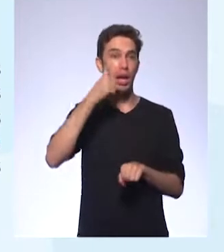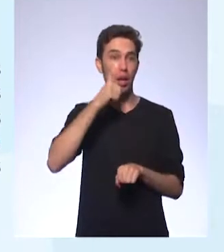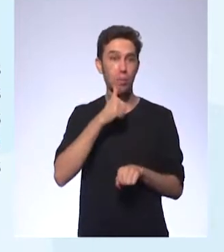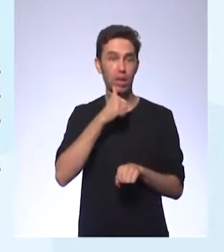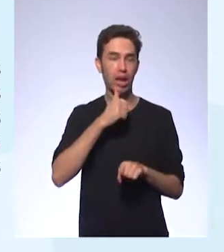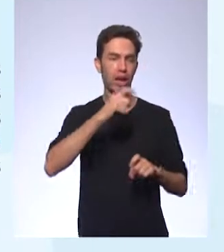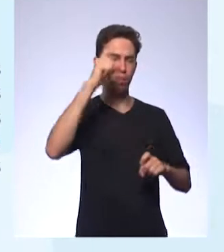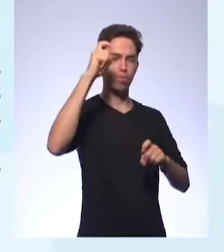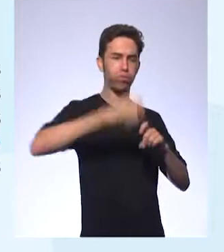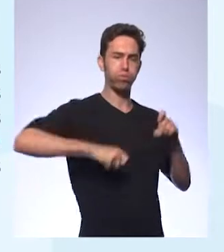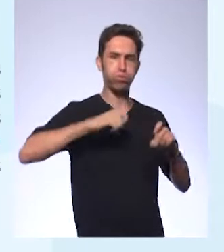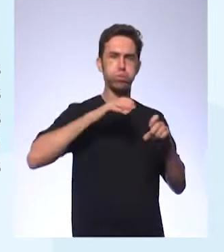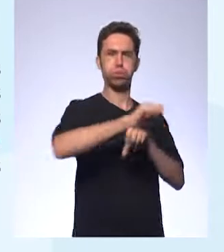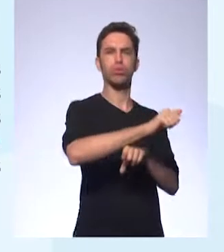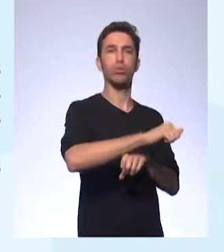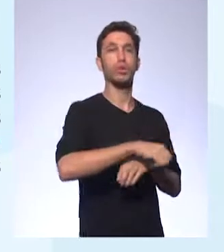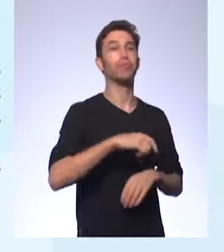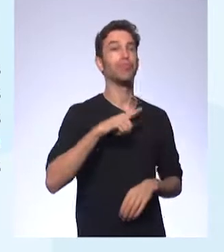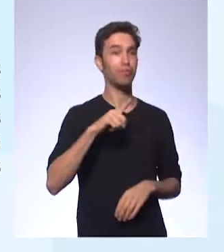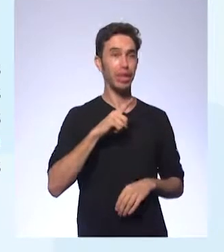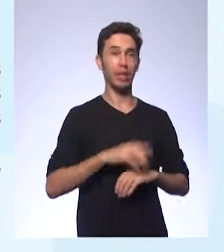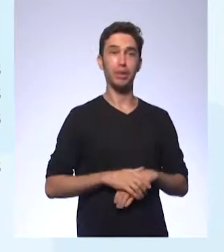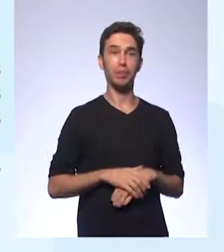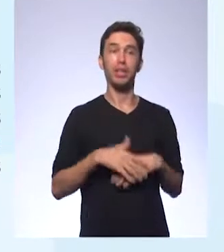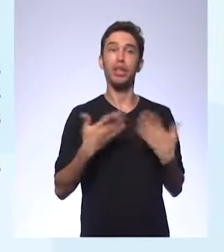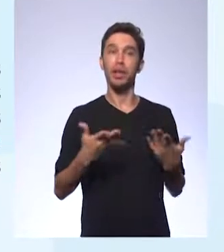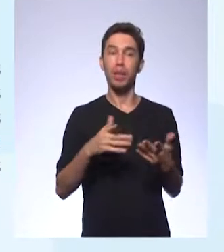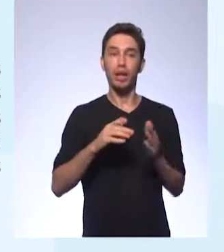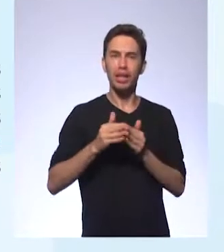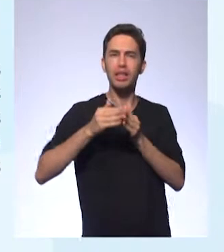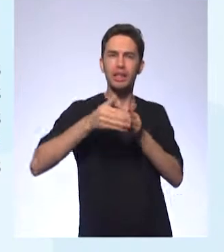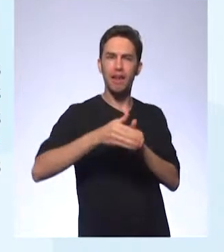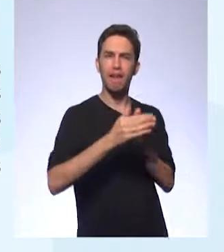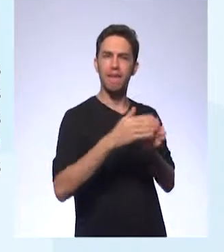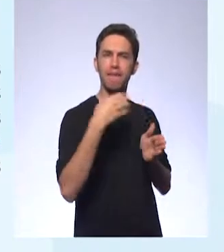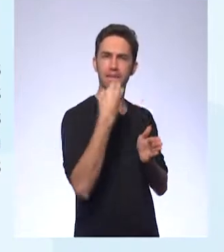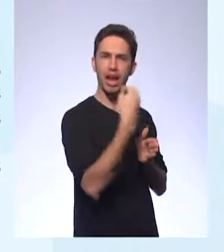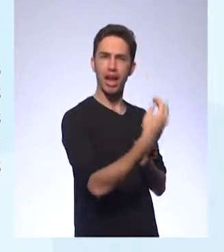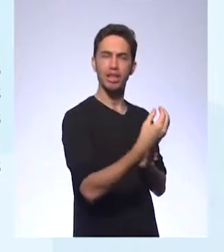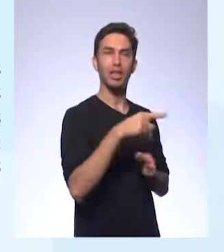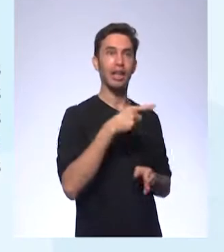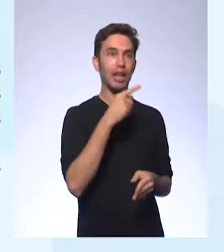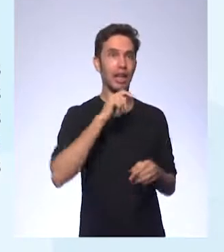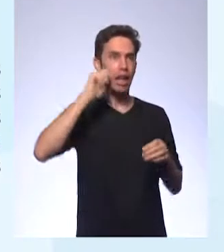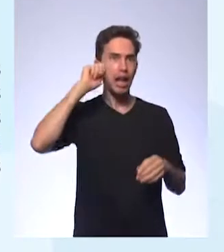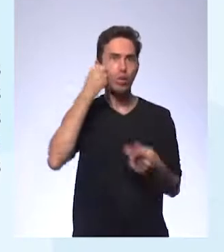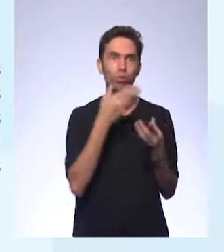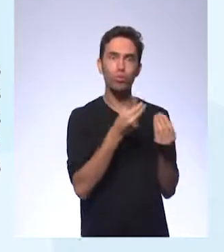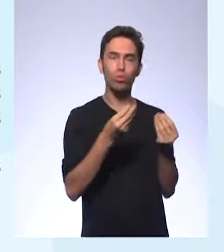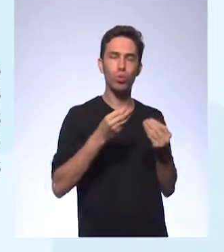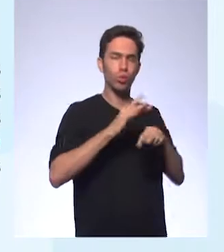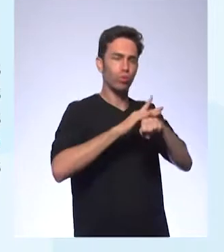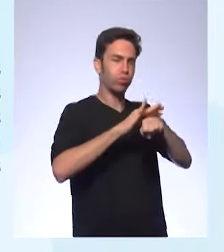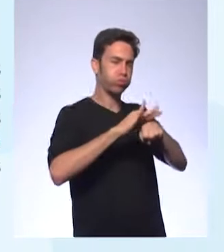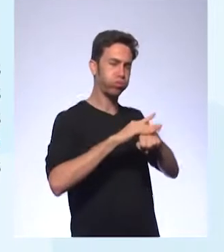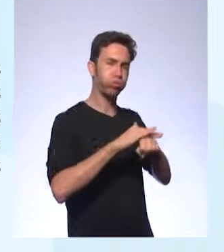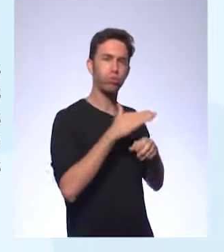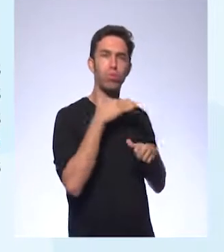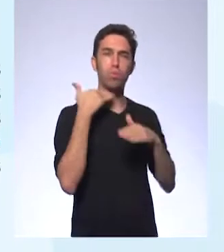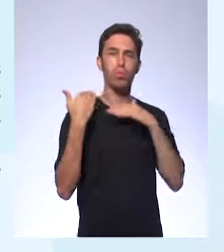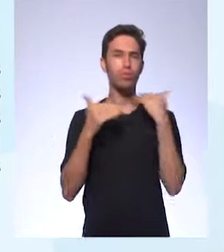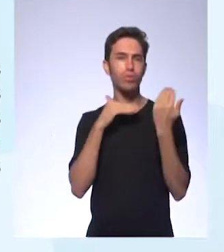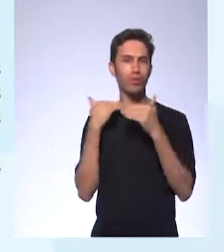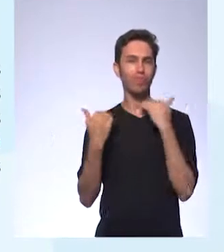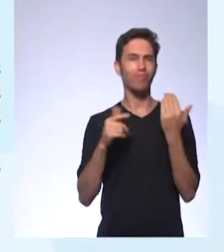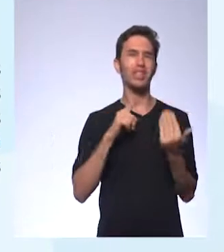sexuais. Nessas viagens, muitos negros adoeciam e morriam. E os revoltosos, por sua